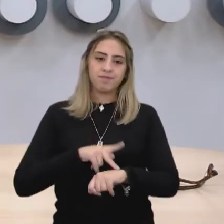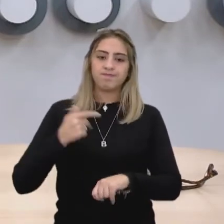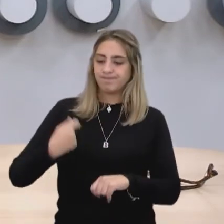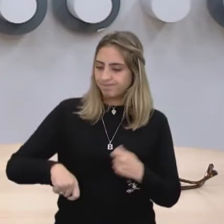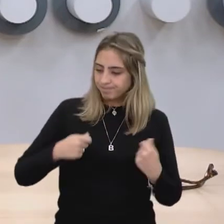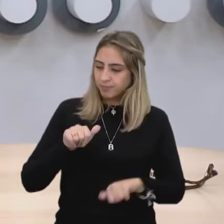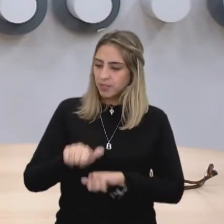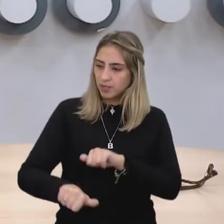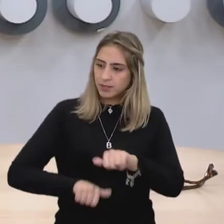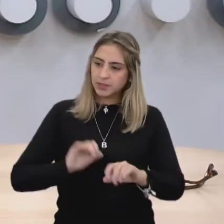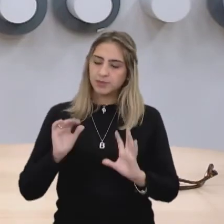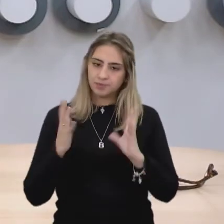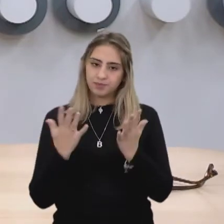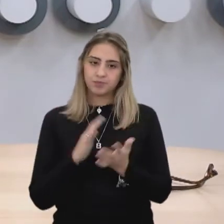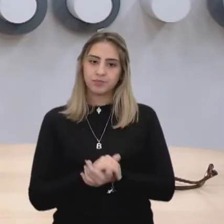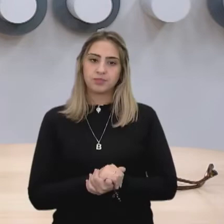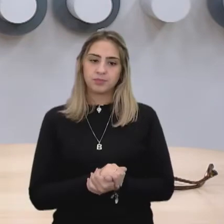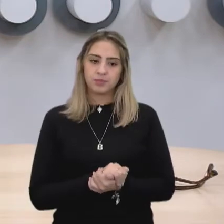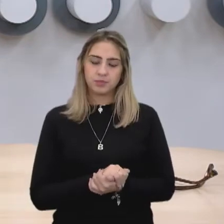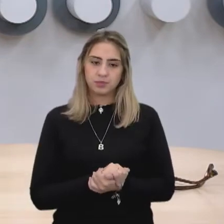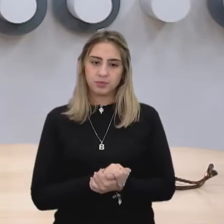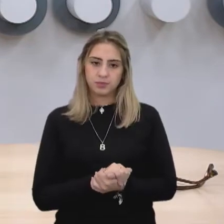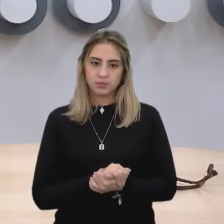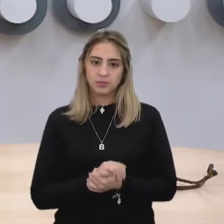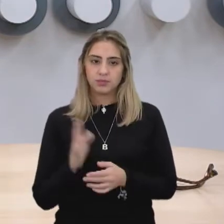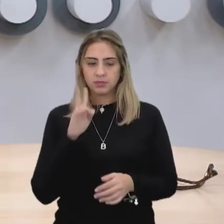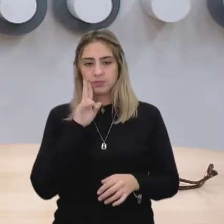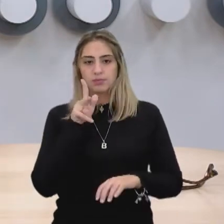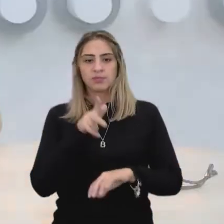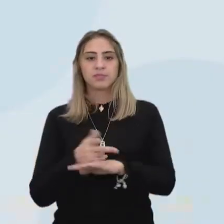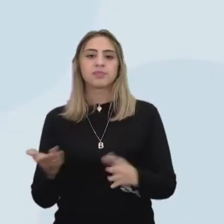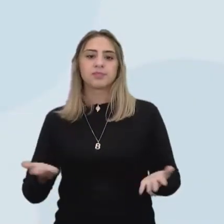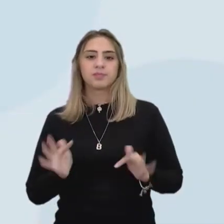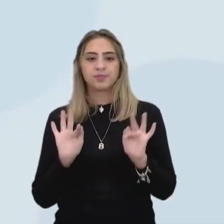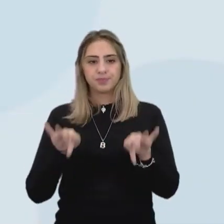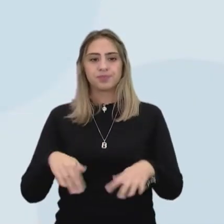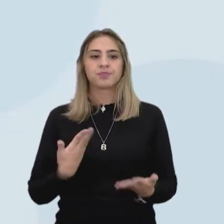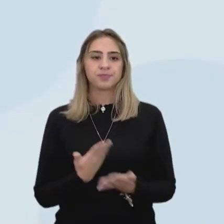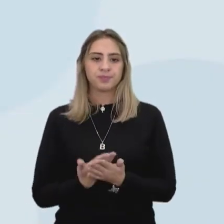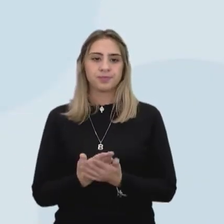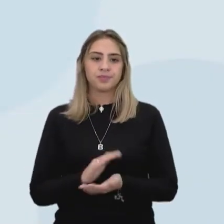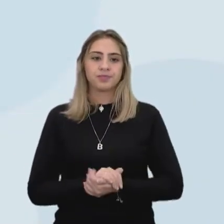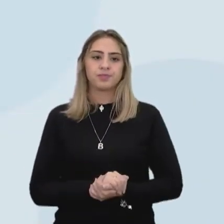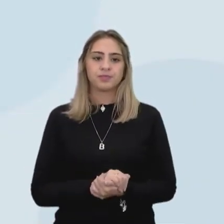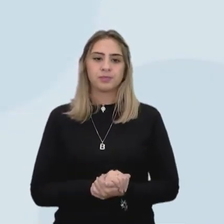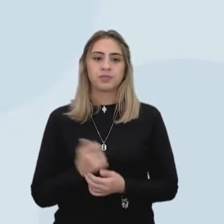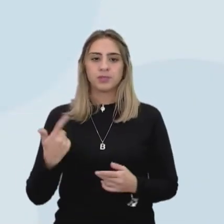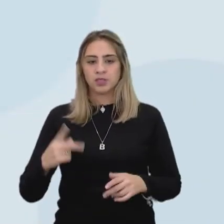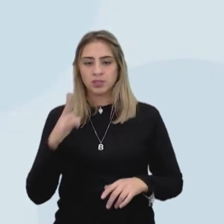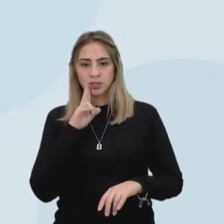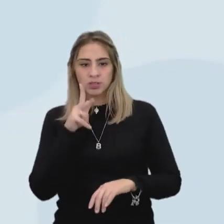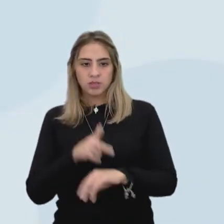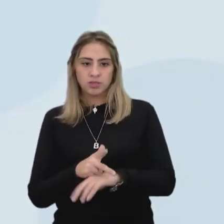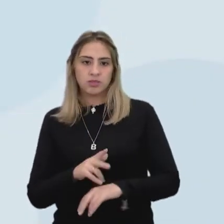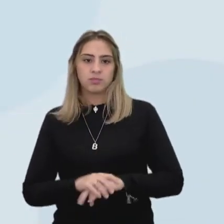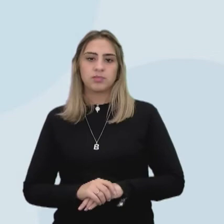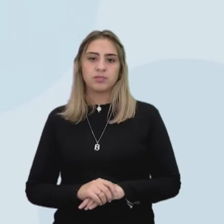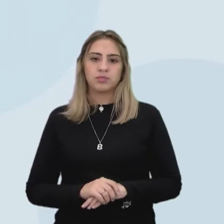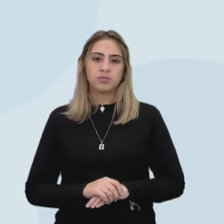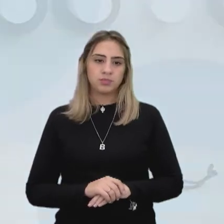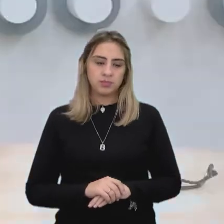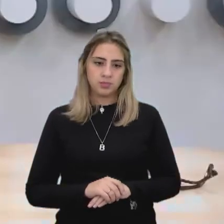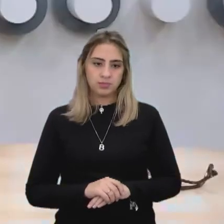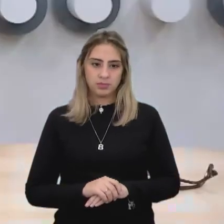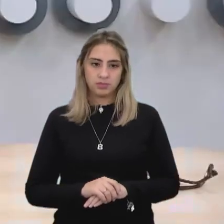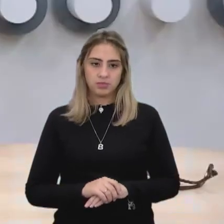precisa ser resolvido, tá certo? Vamos ver um vídeo agora para finalizar a aula, mais um vídeo aí do DS10, redução